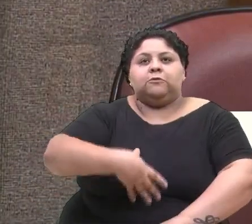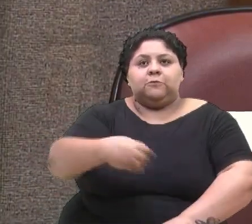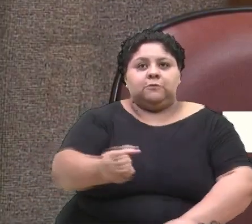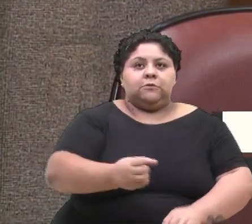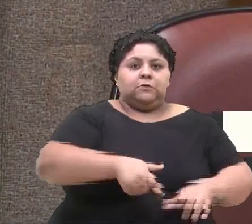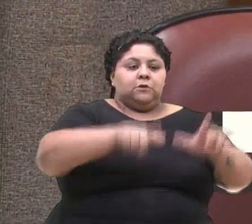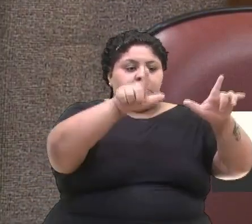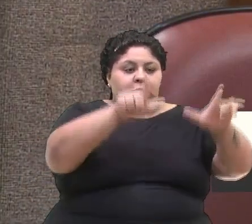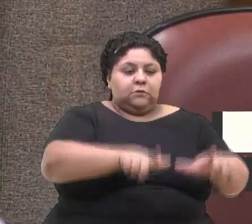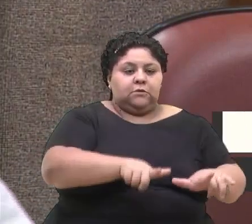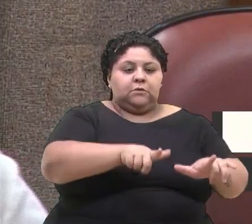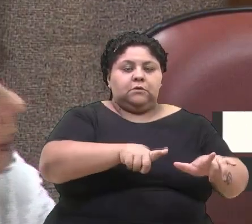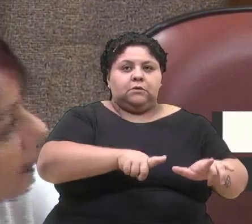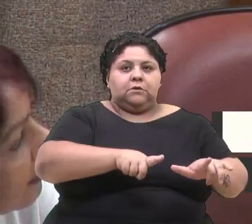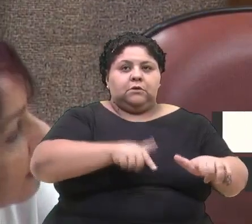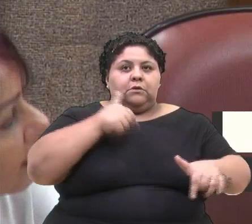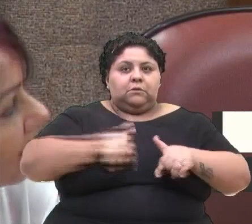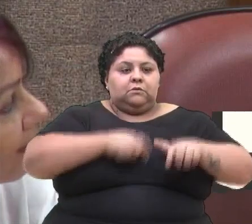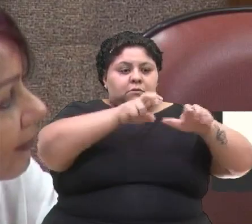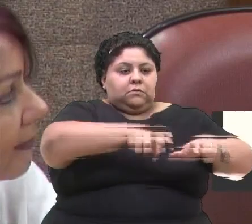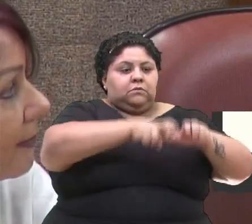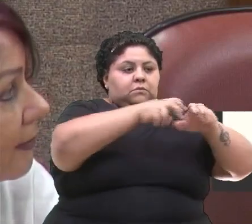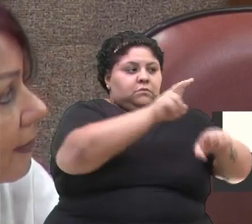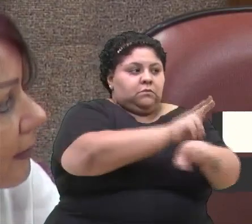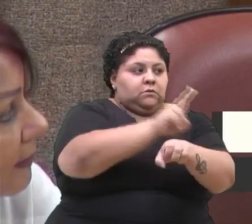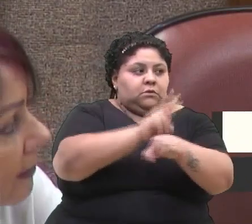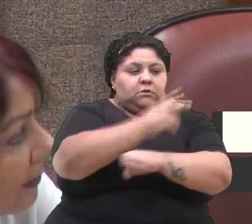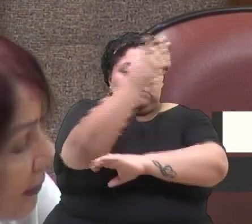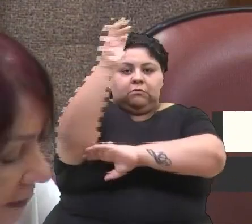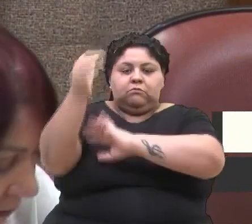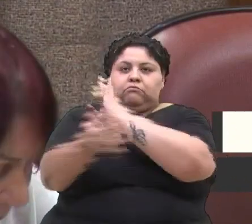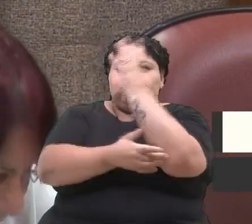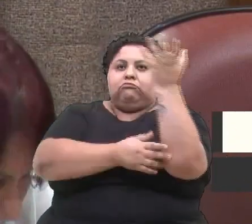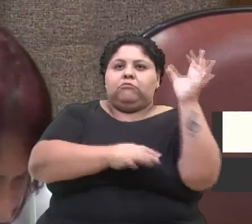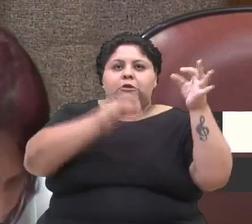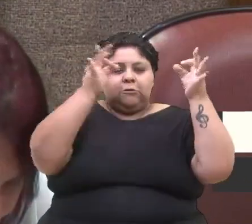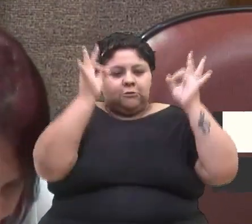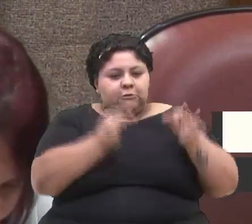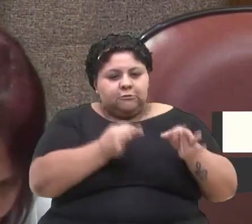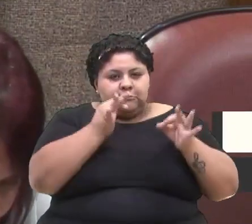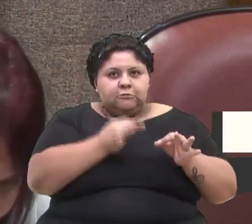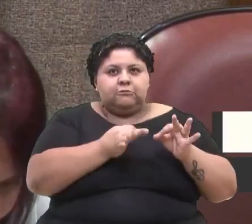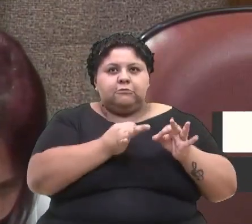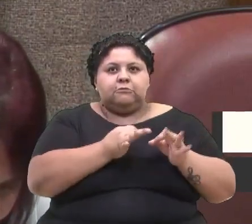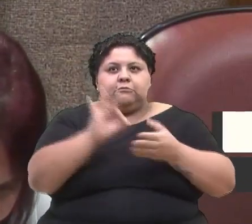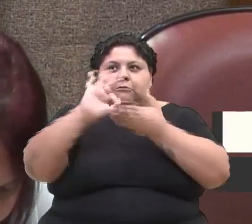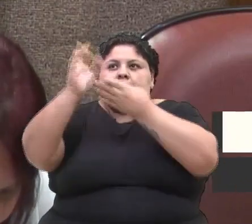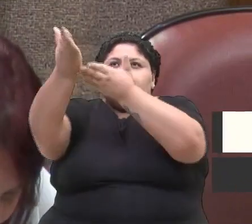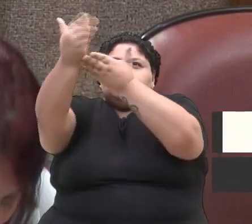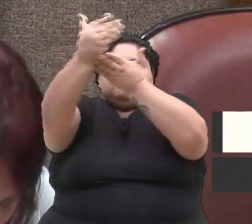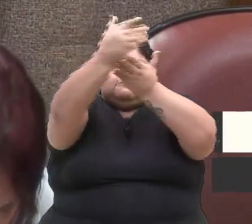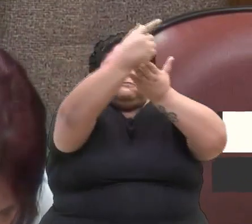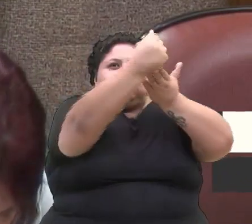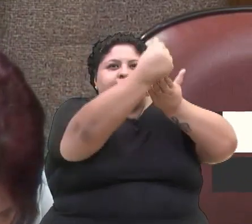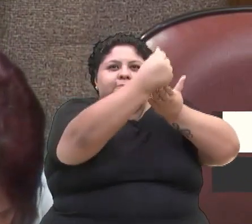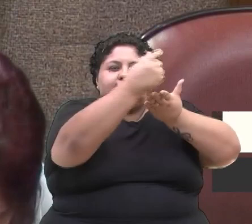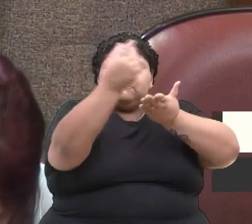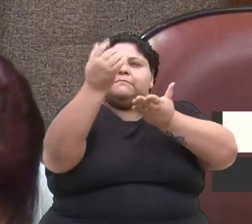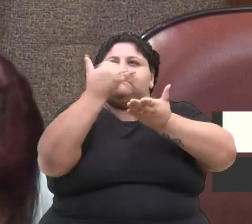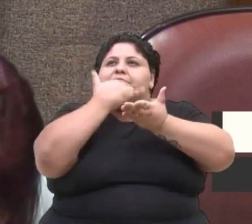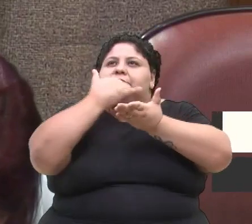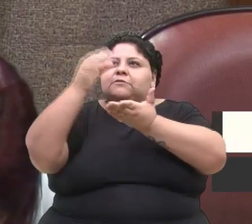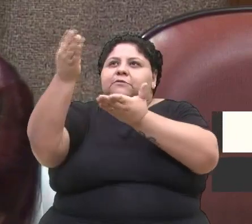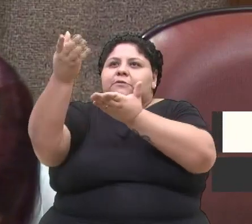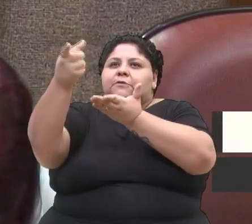trabalhou na agricultura além de cuidar dos parrerais era um exímio enxertadas de videira e confeccionava cestos de vime para a